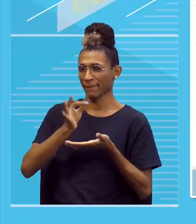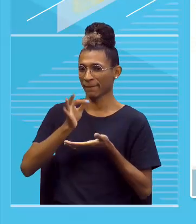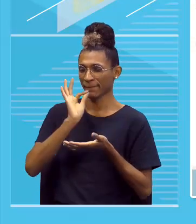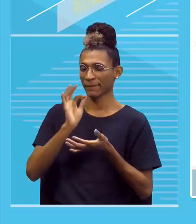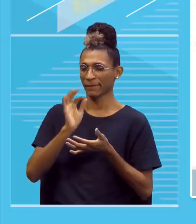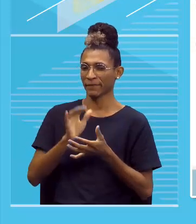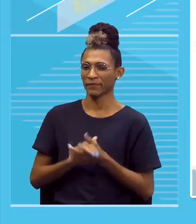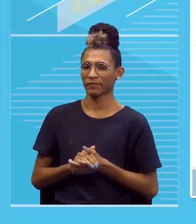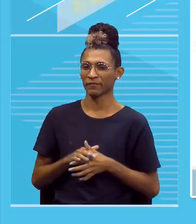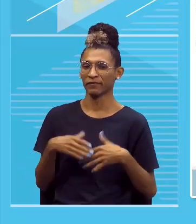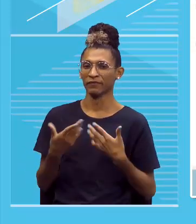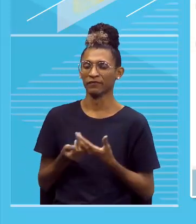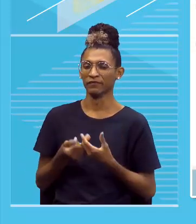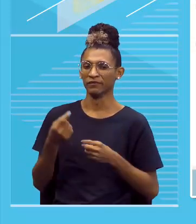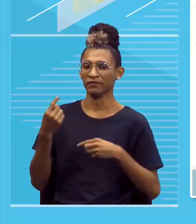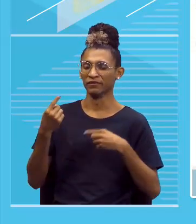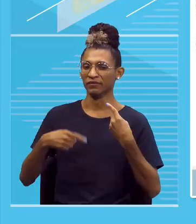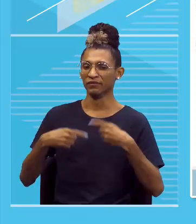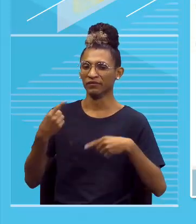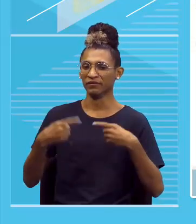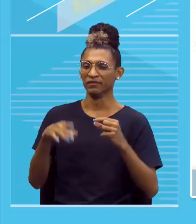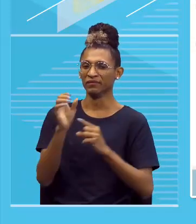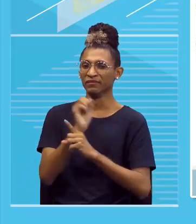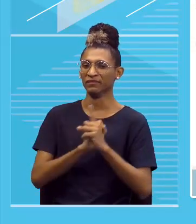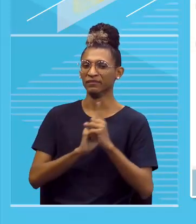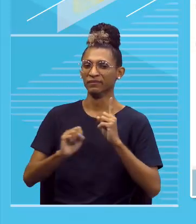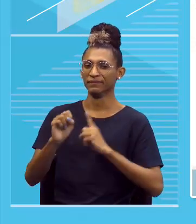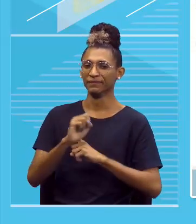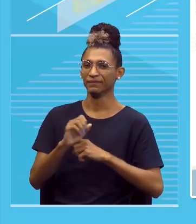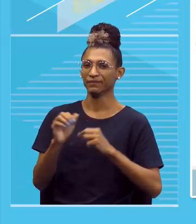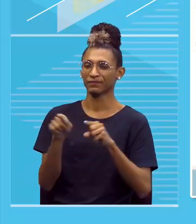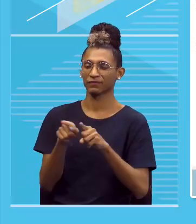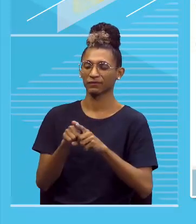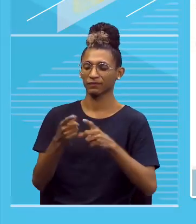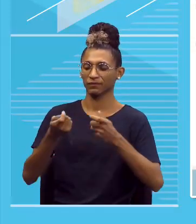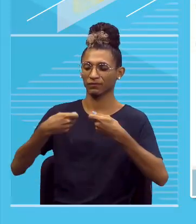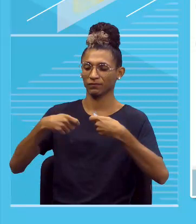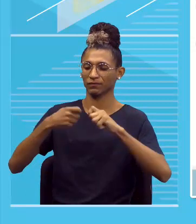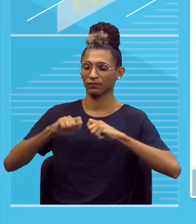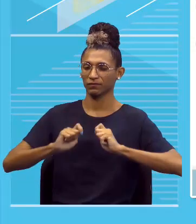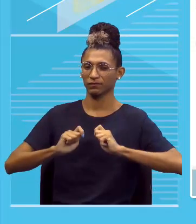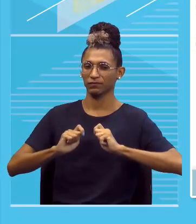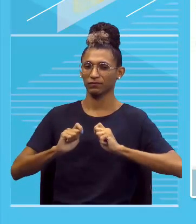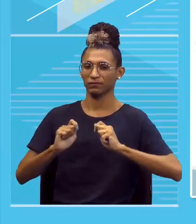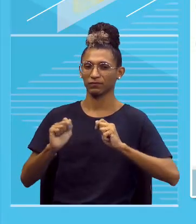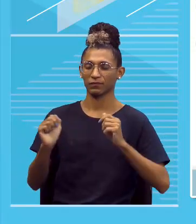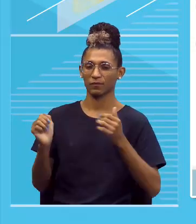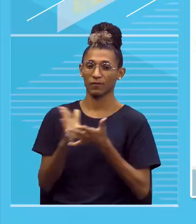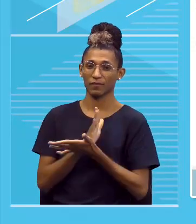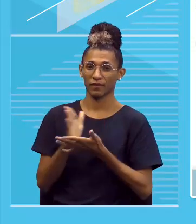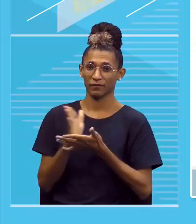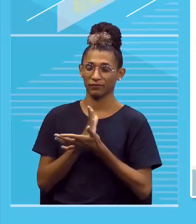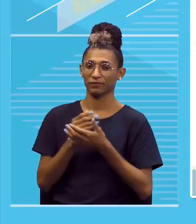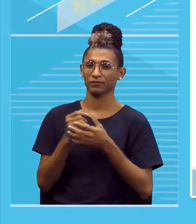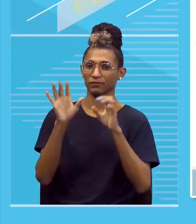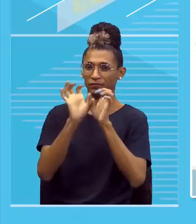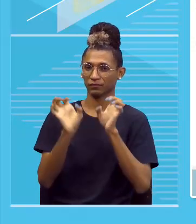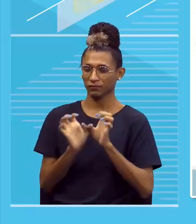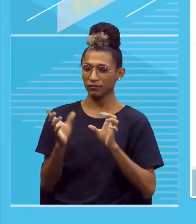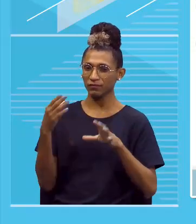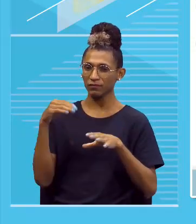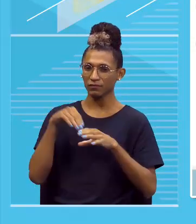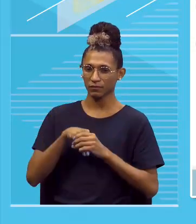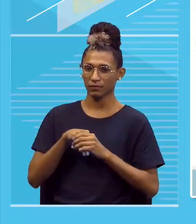a política a sociedade a economia as infraestruturas que